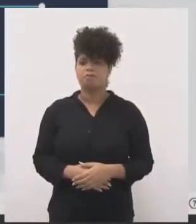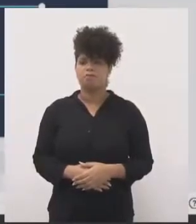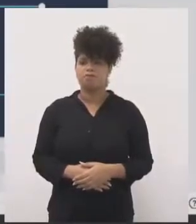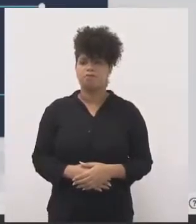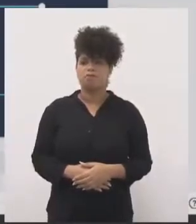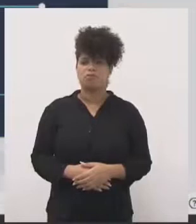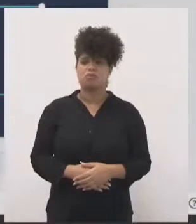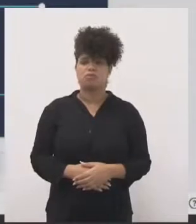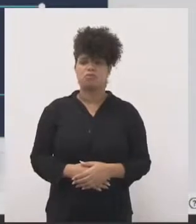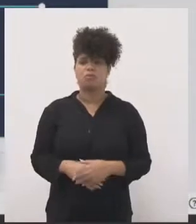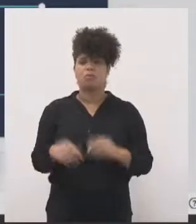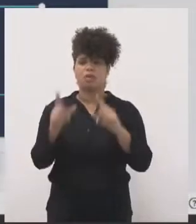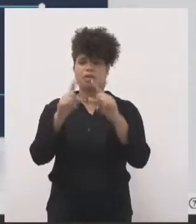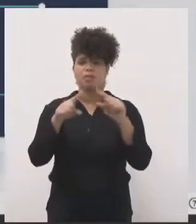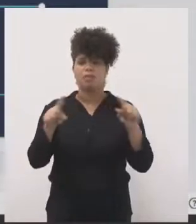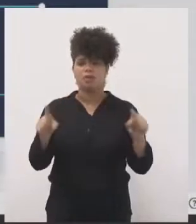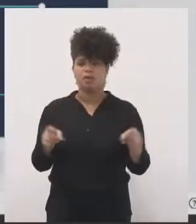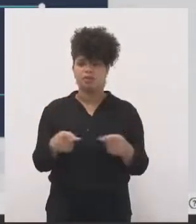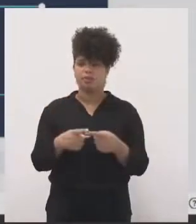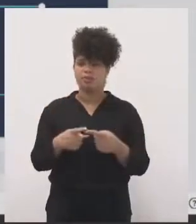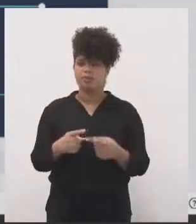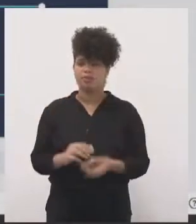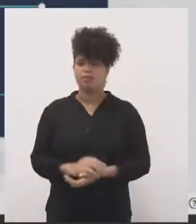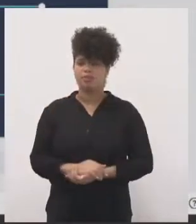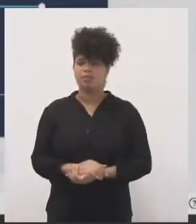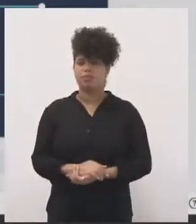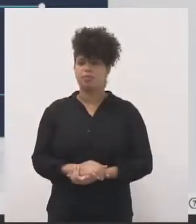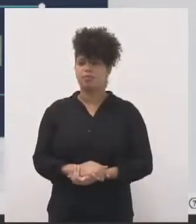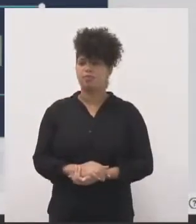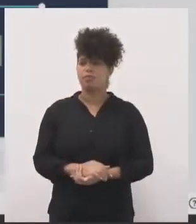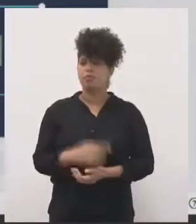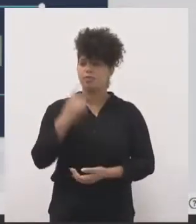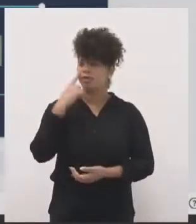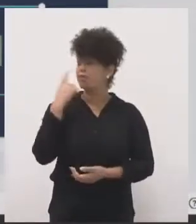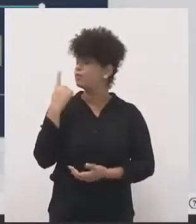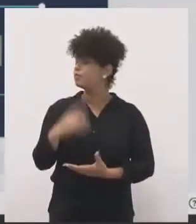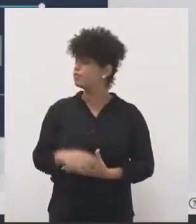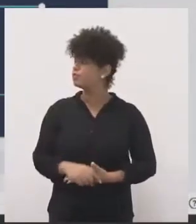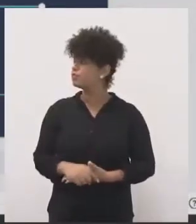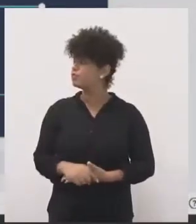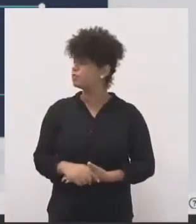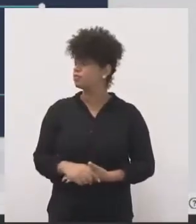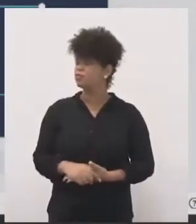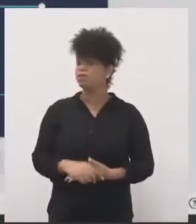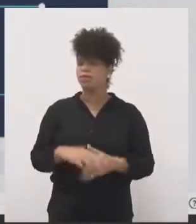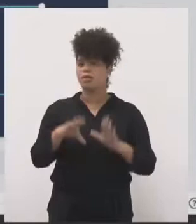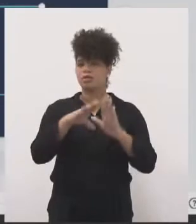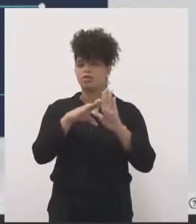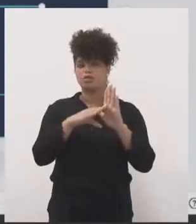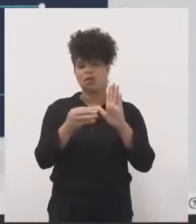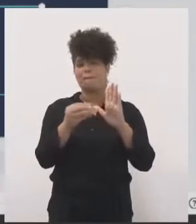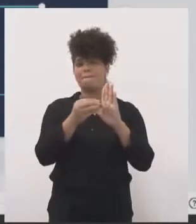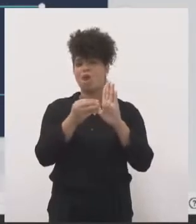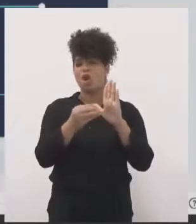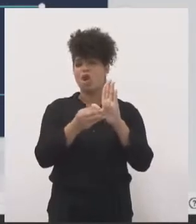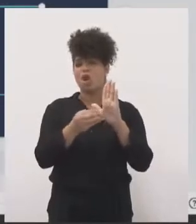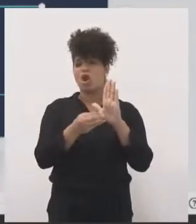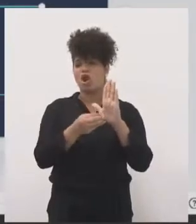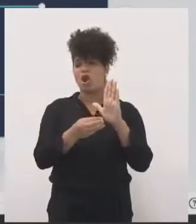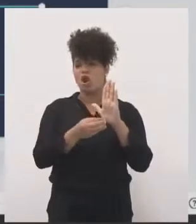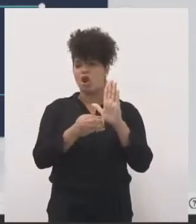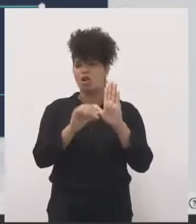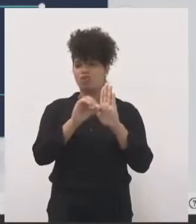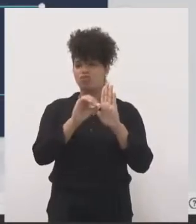pera. E eu posso colocar os tracinhos, as bolinhas, porque é uma lista, né? Então, tem